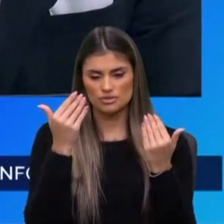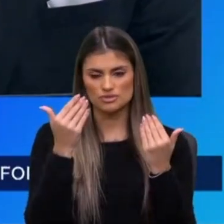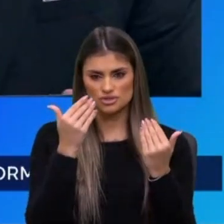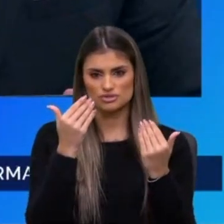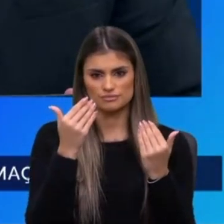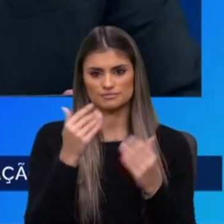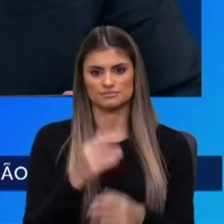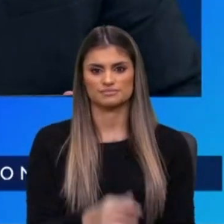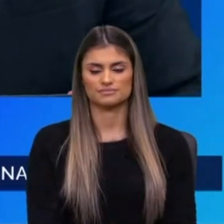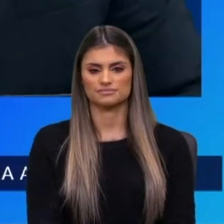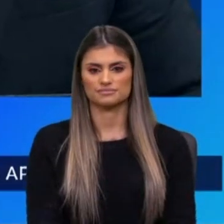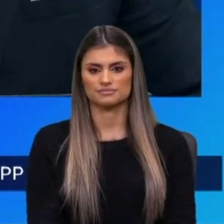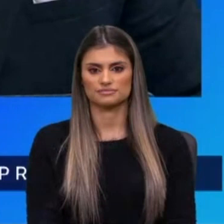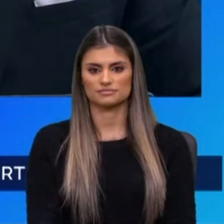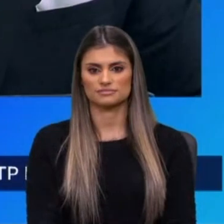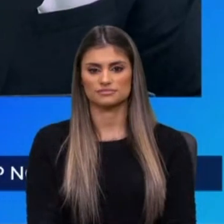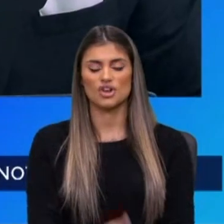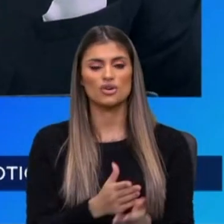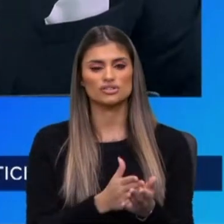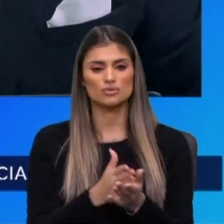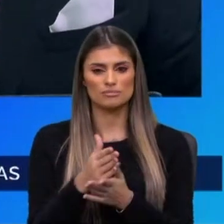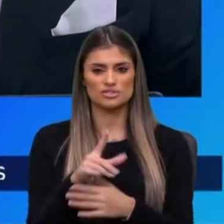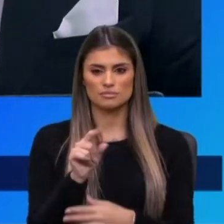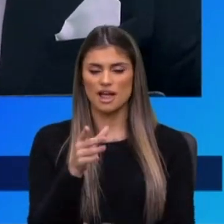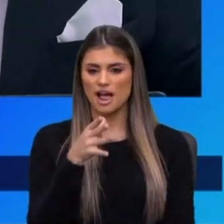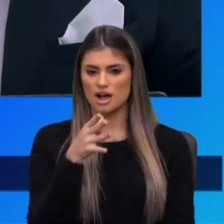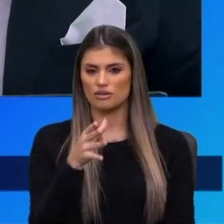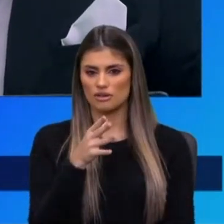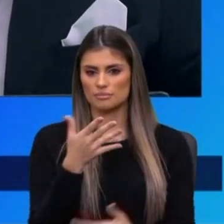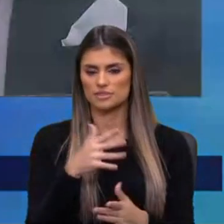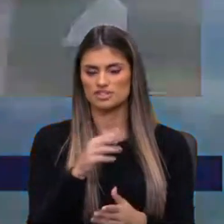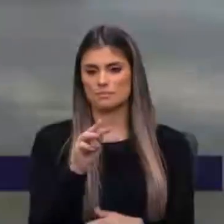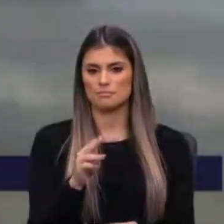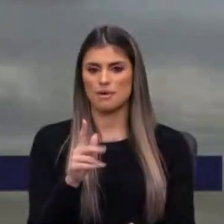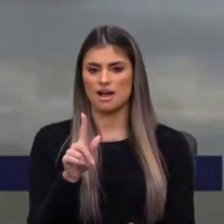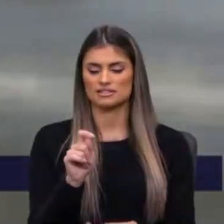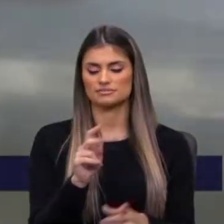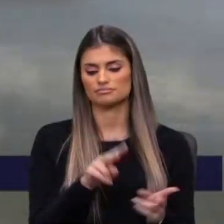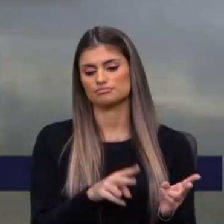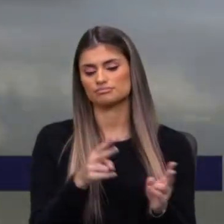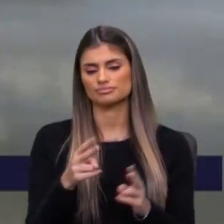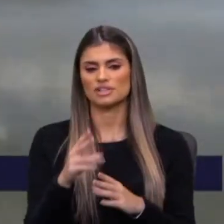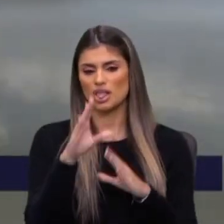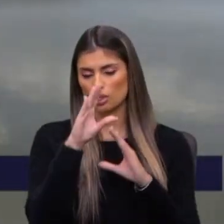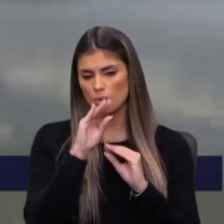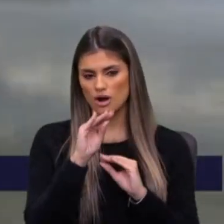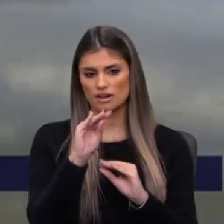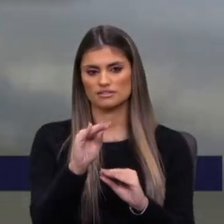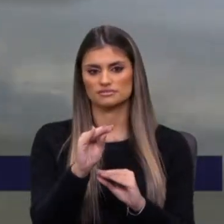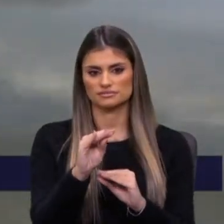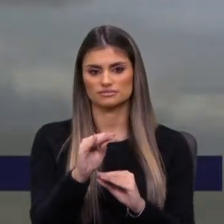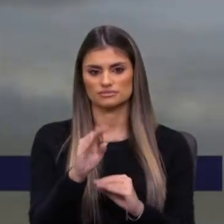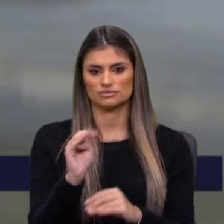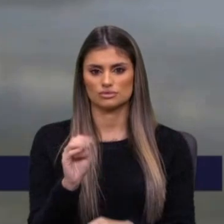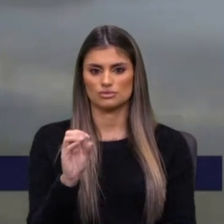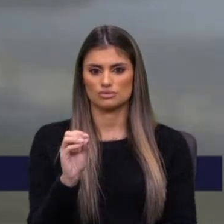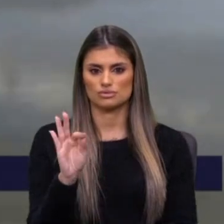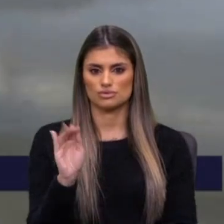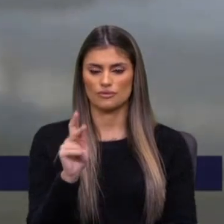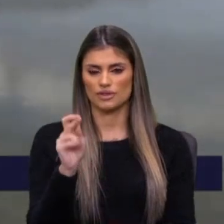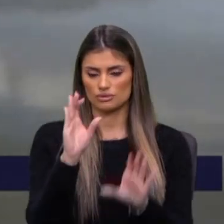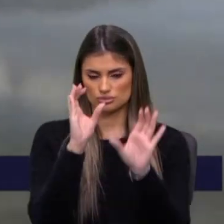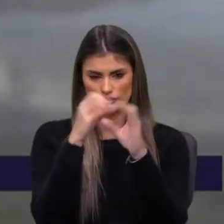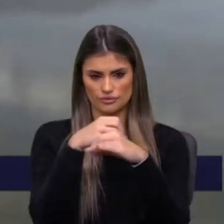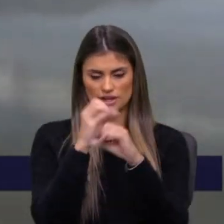de Marte. Ainda continuando na saga da água, mas passando de Marte para a Lua. O SOFIA, o telescópio